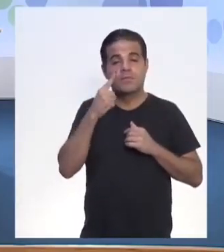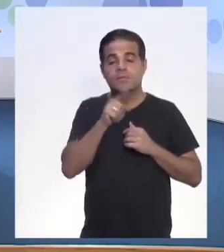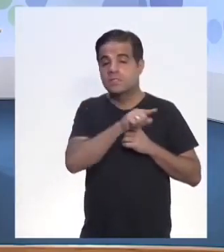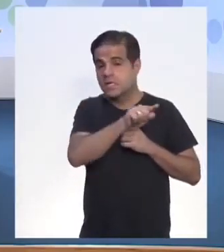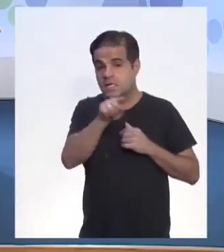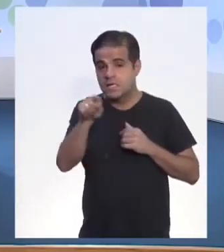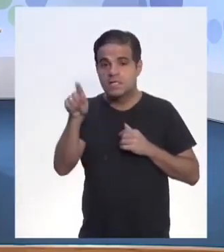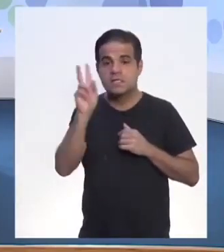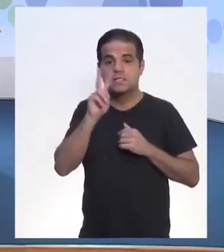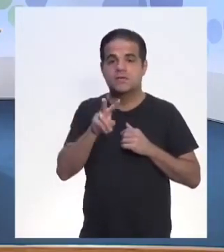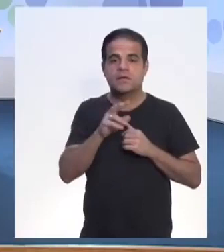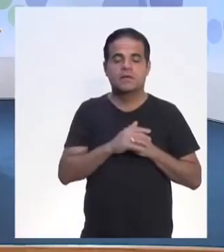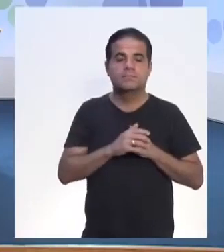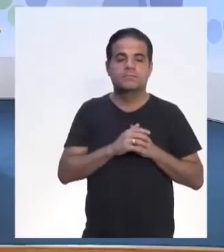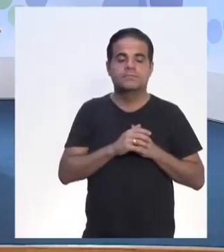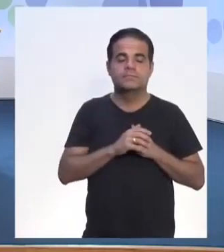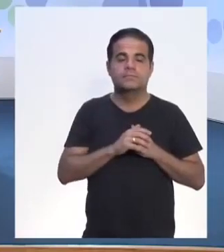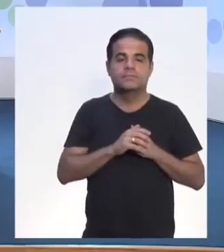verem. Opa.